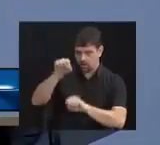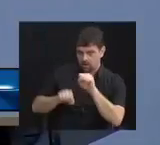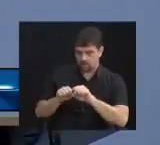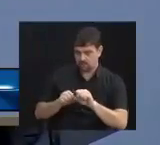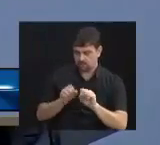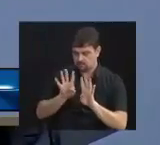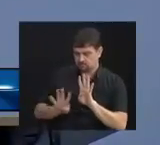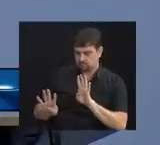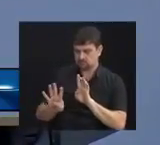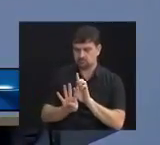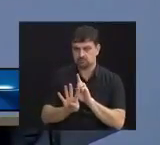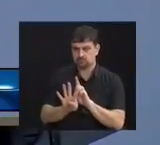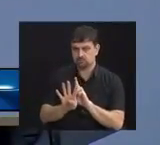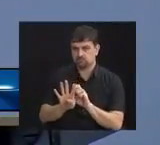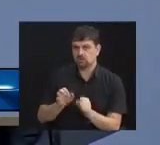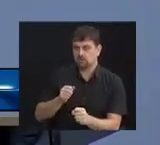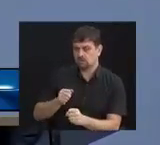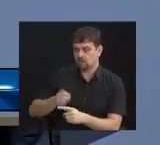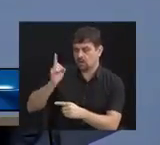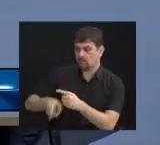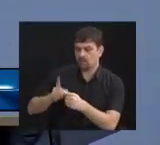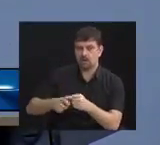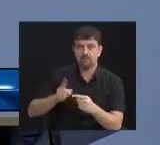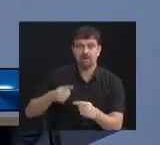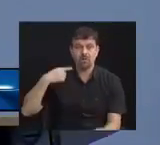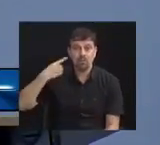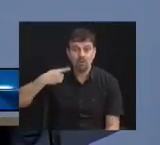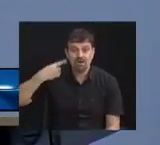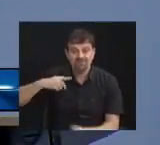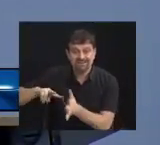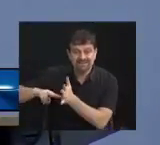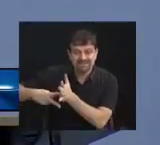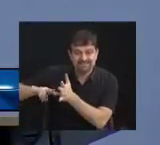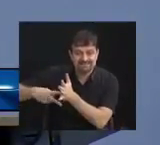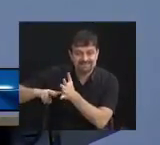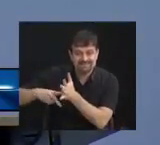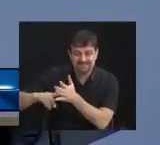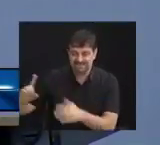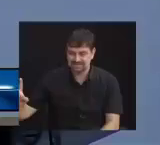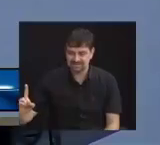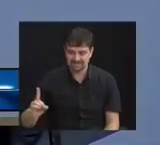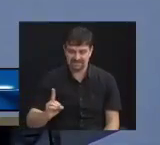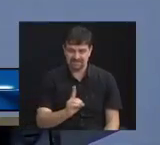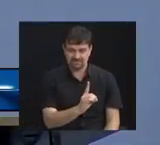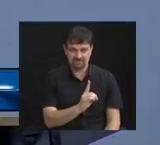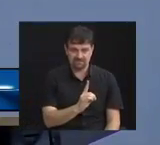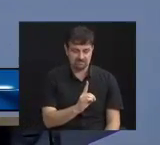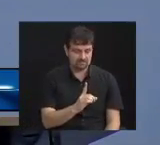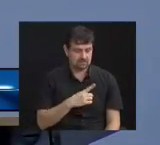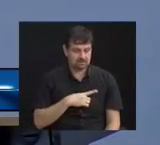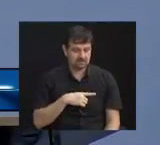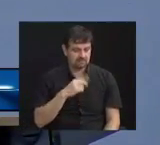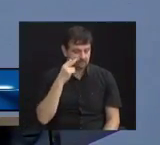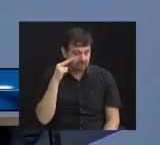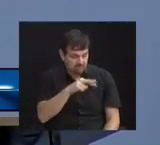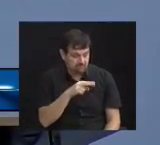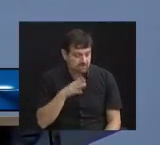que o advogado do sindicato pudesse acompanhar a retirada dos trabalhadores da